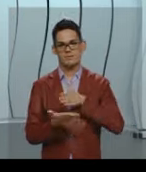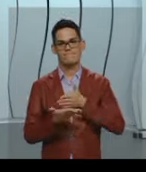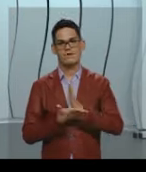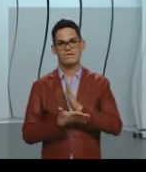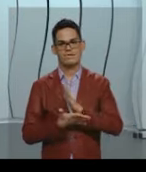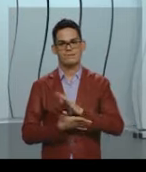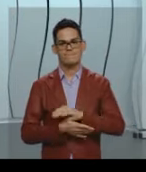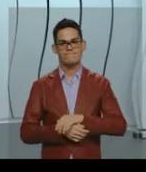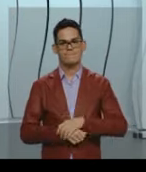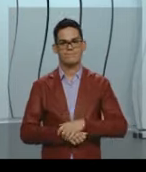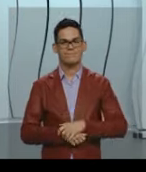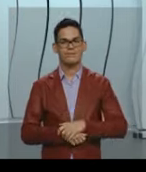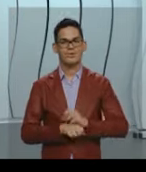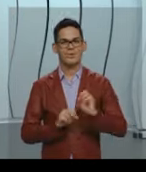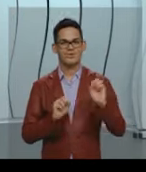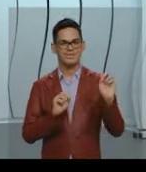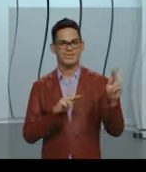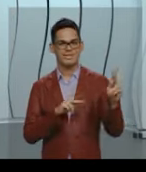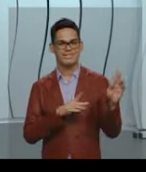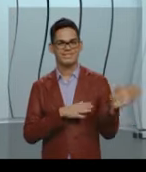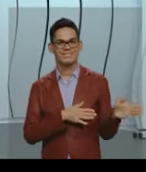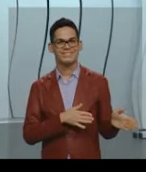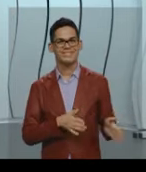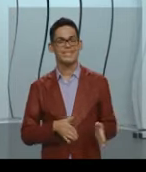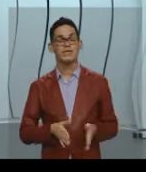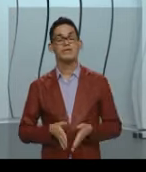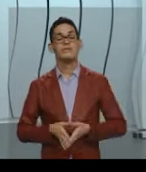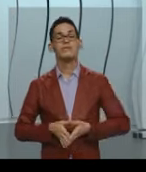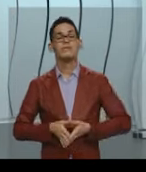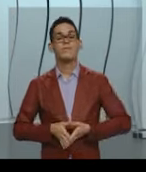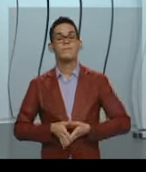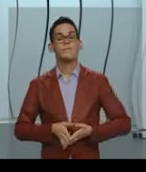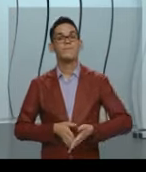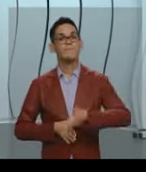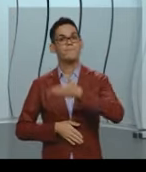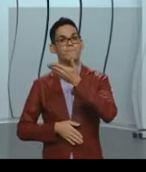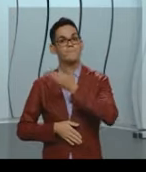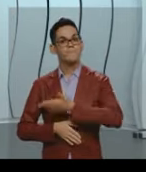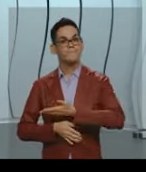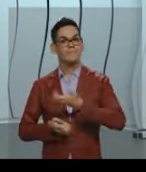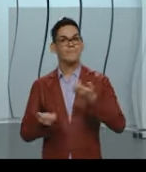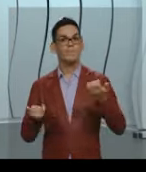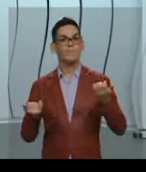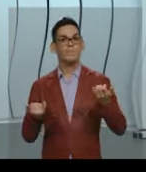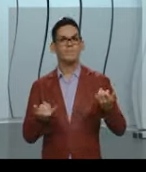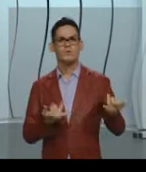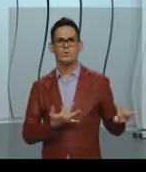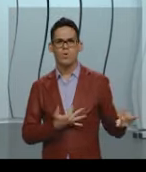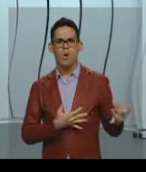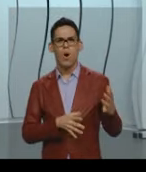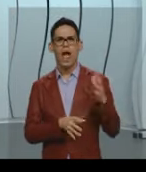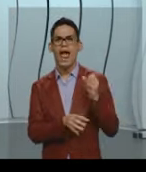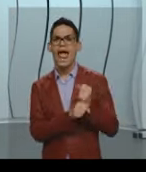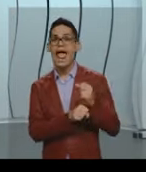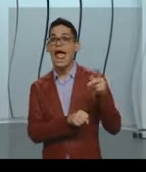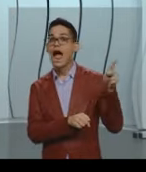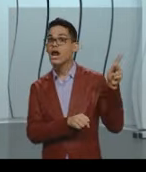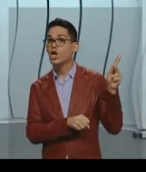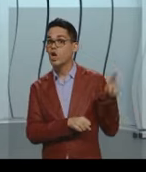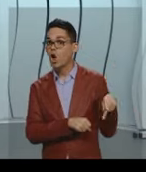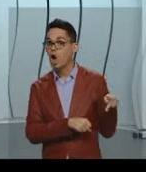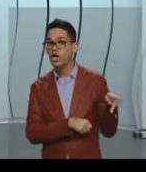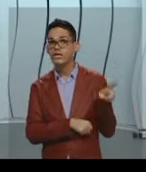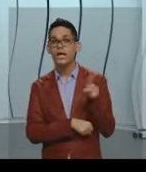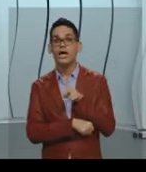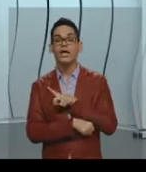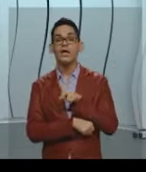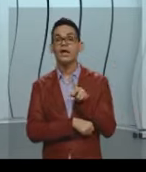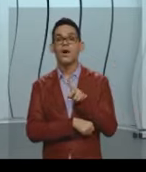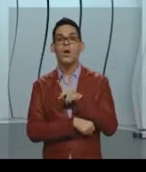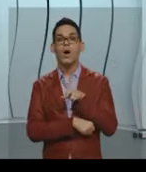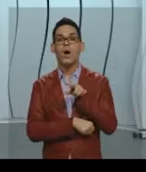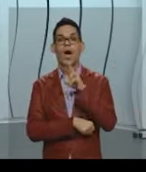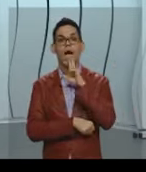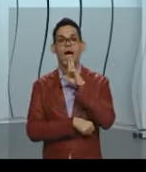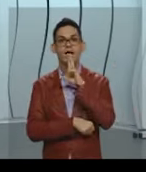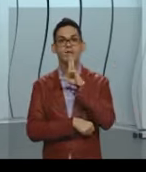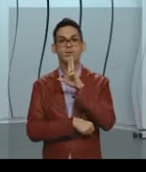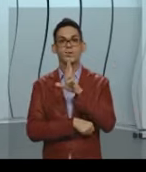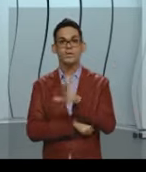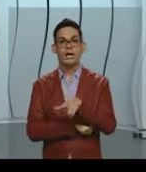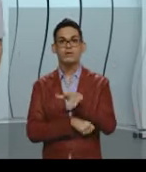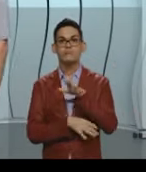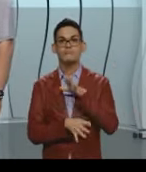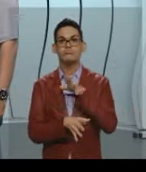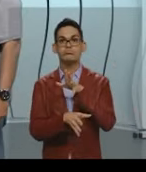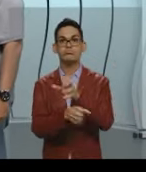aprovado, tá? Lembrando que isso aqui é o valor da nota, não tem nada, não é a nota final, a nota é em